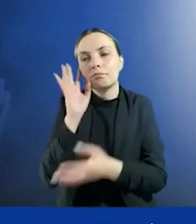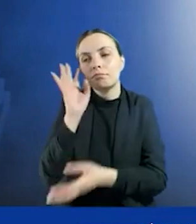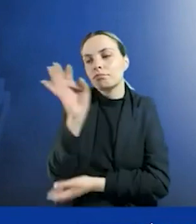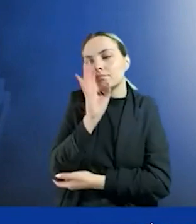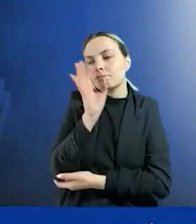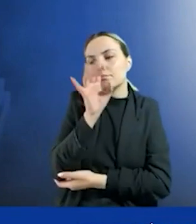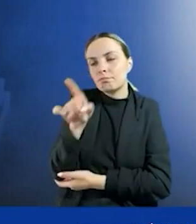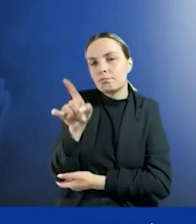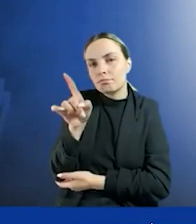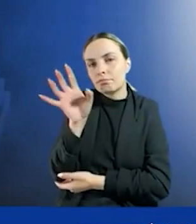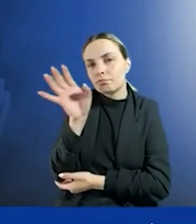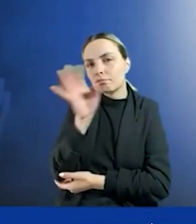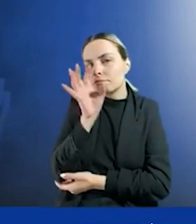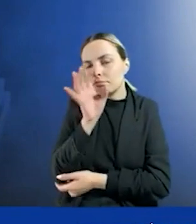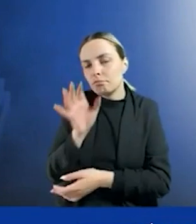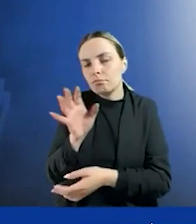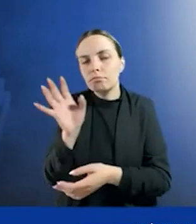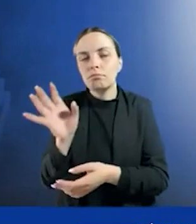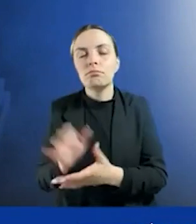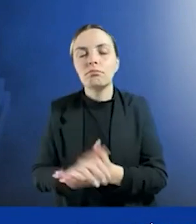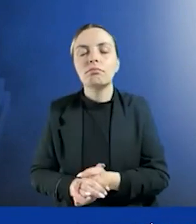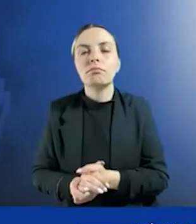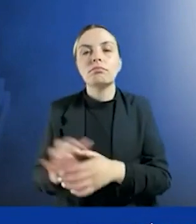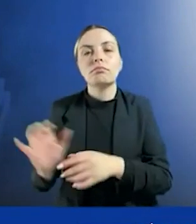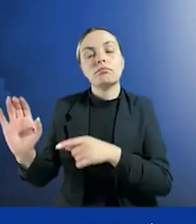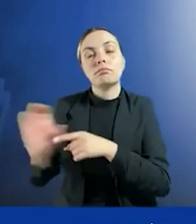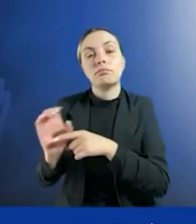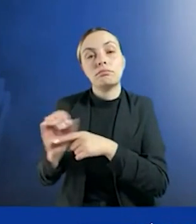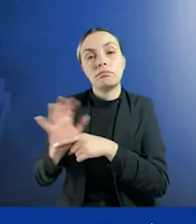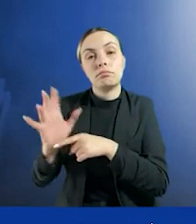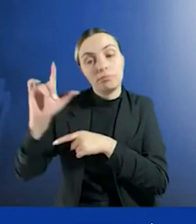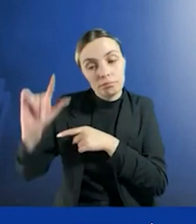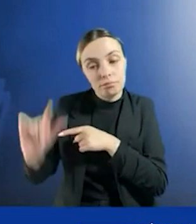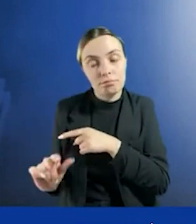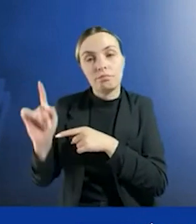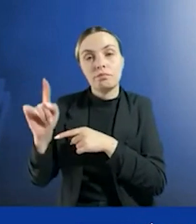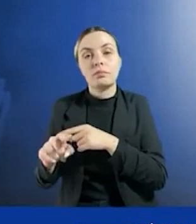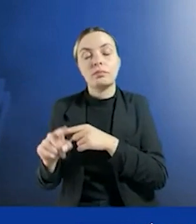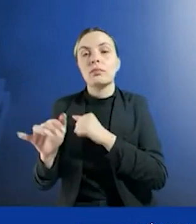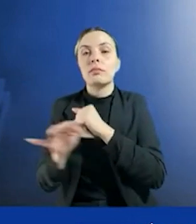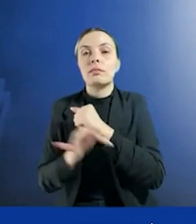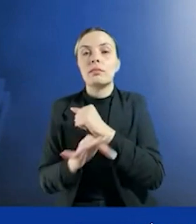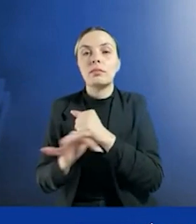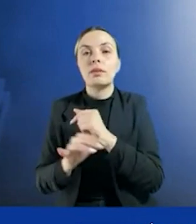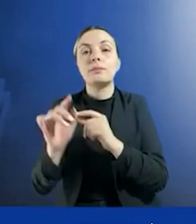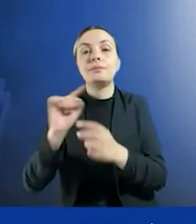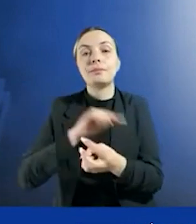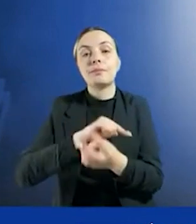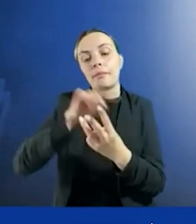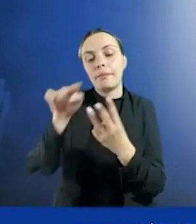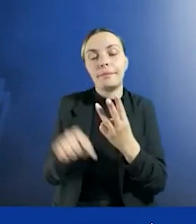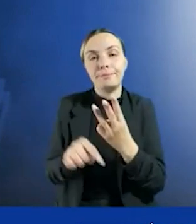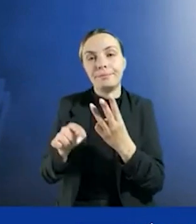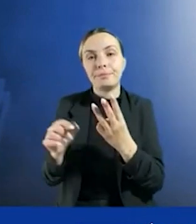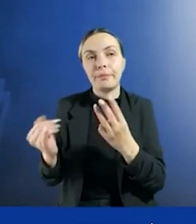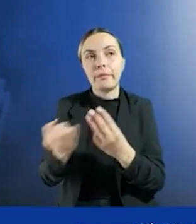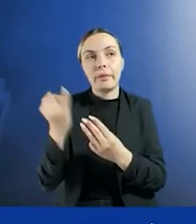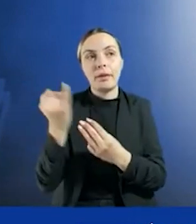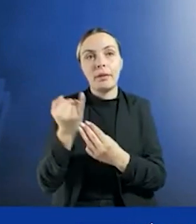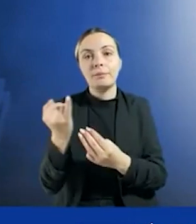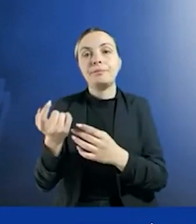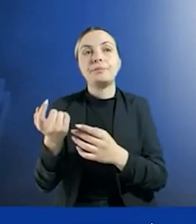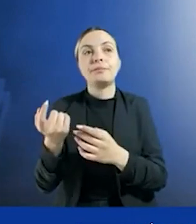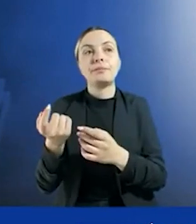plano setorial de baixa emissão de carbono, ele é fundamentado em 3 pilares, né? O financiamento,